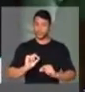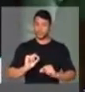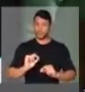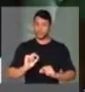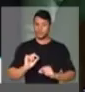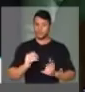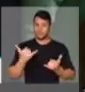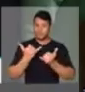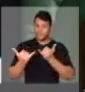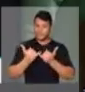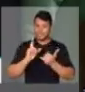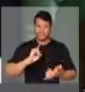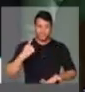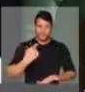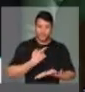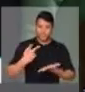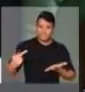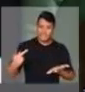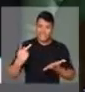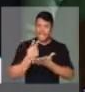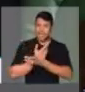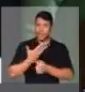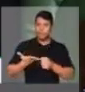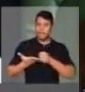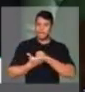erro infantil,